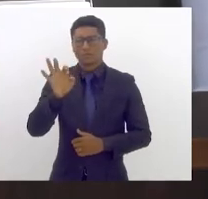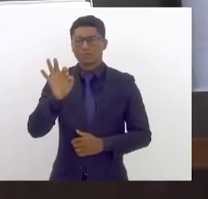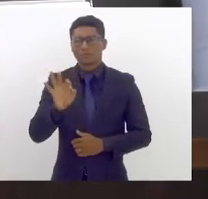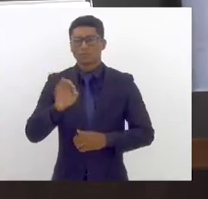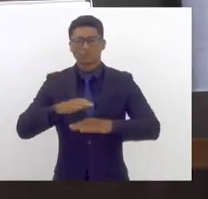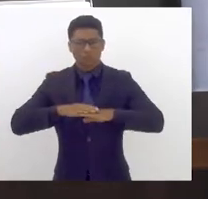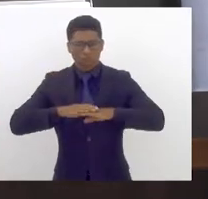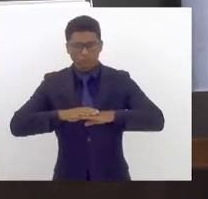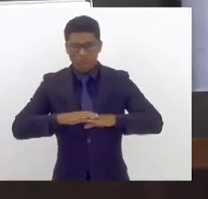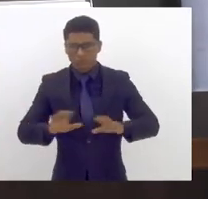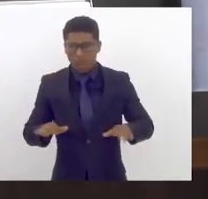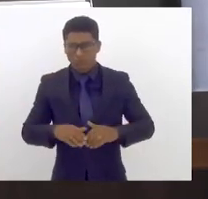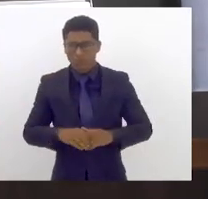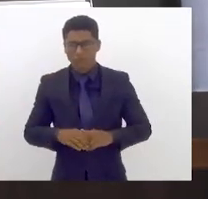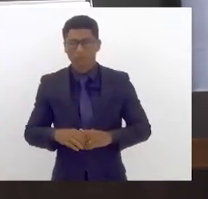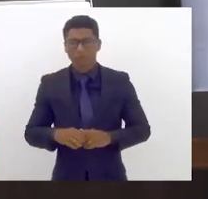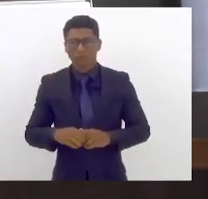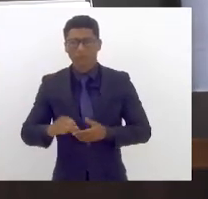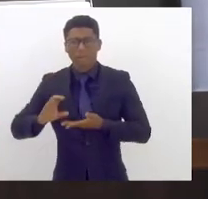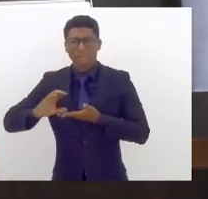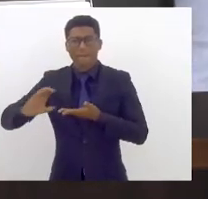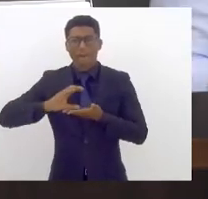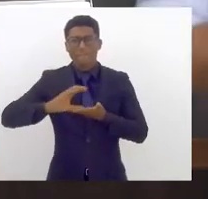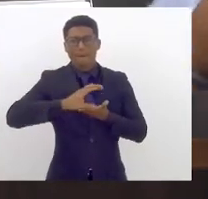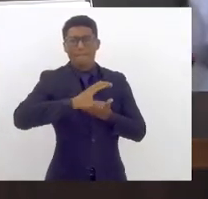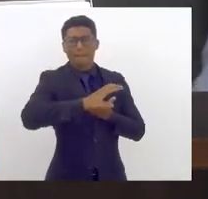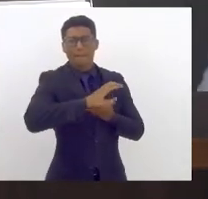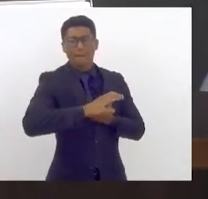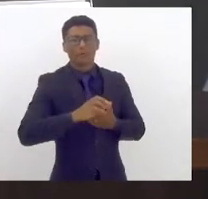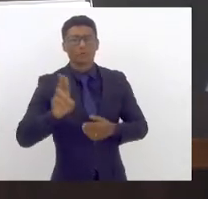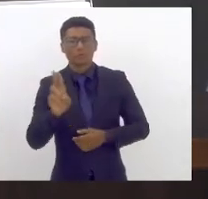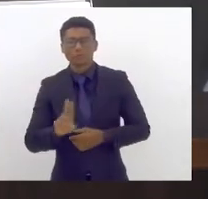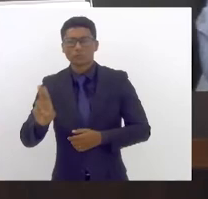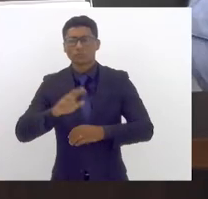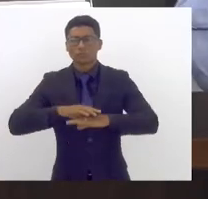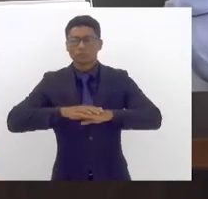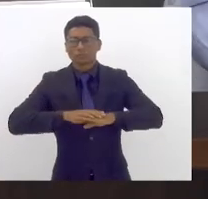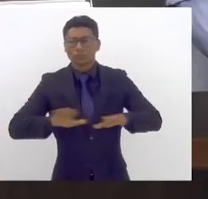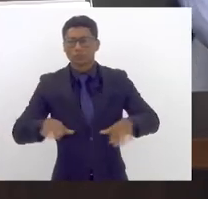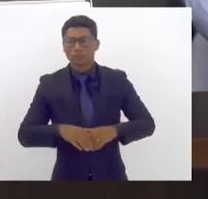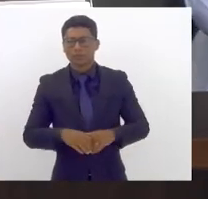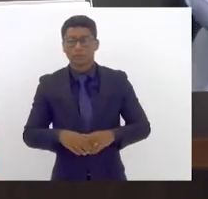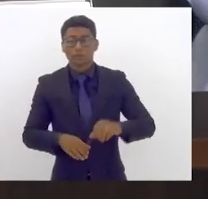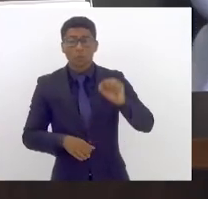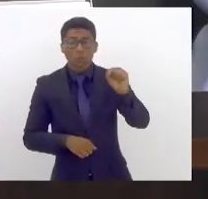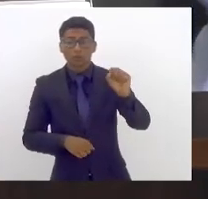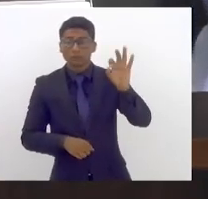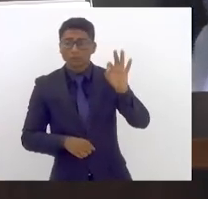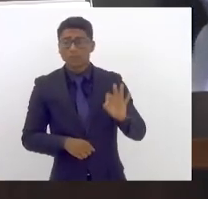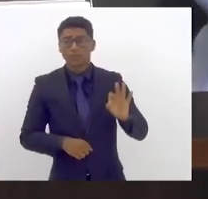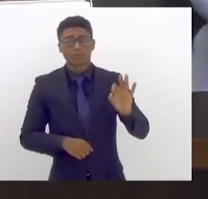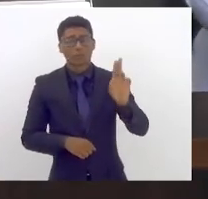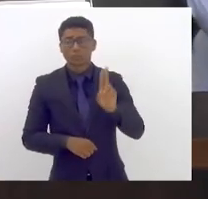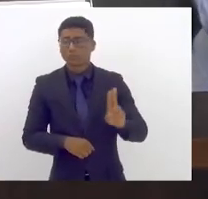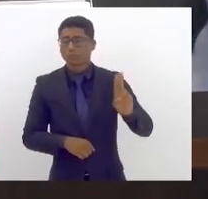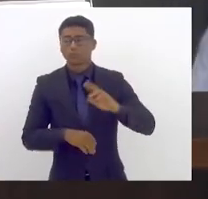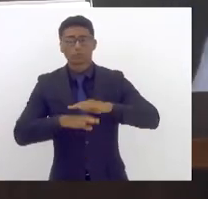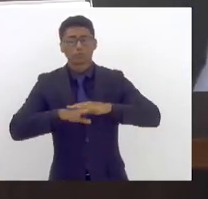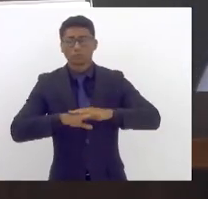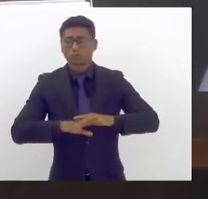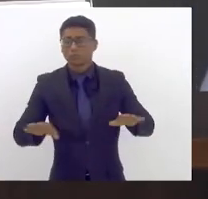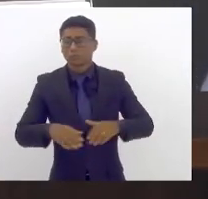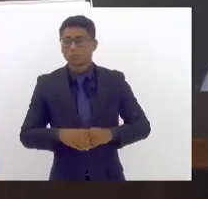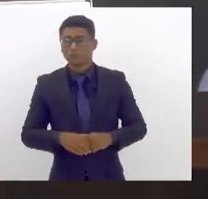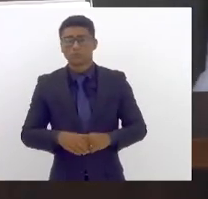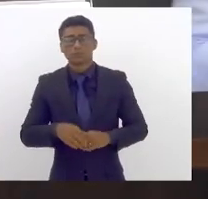recursos foram empenhados e liquidados 8%, 8% foi o que restou para